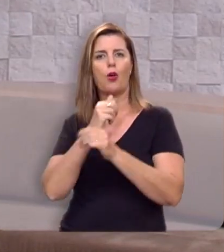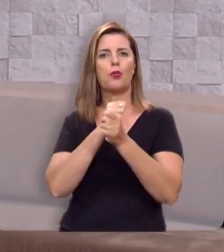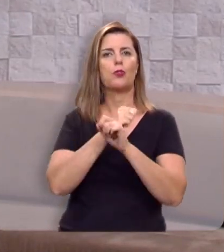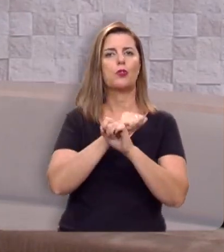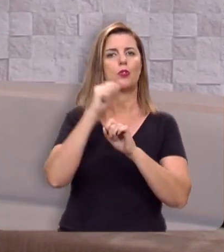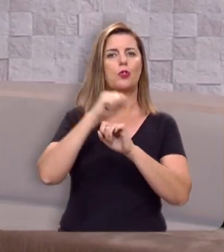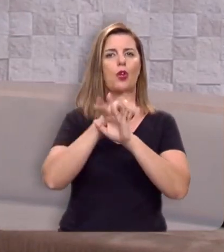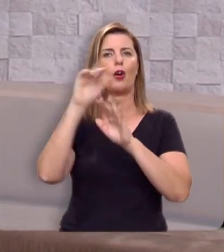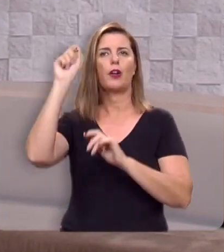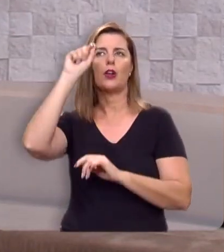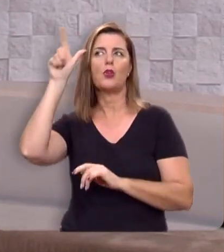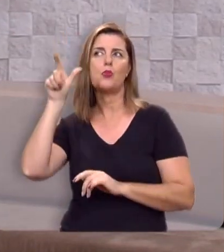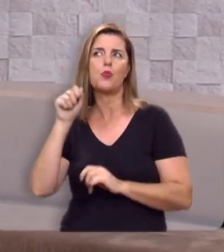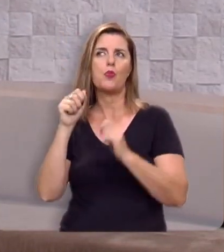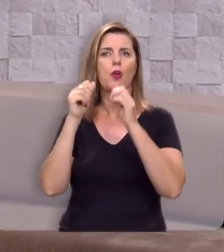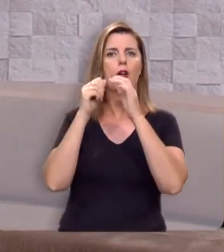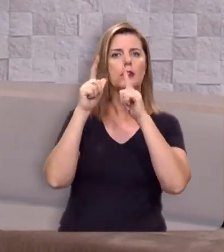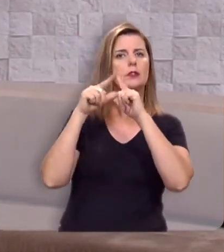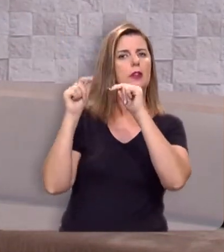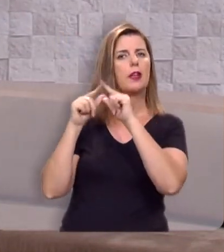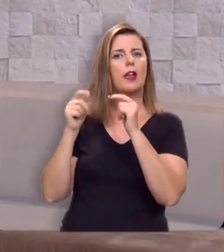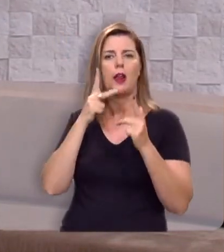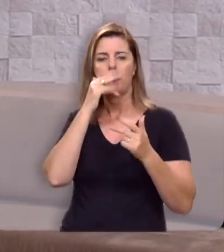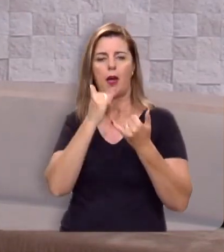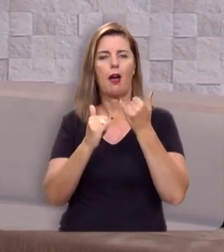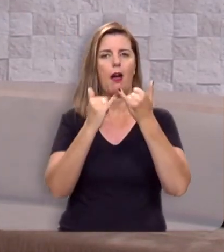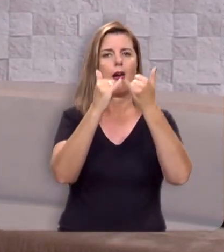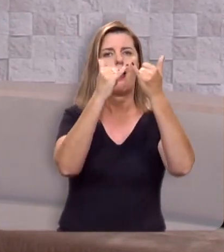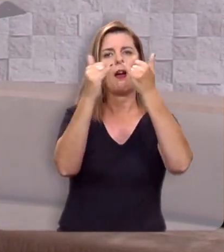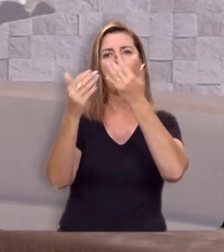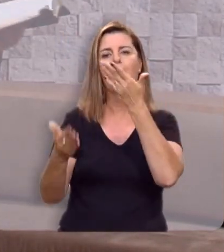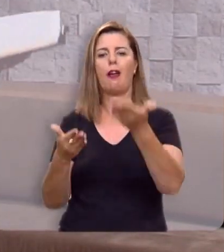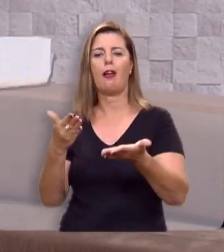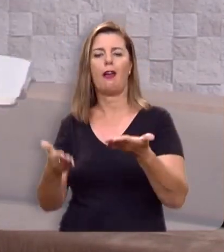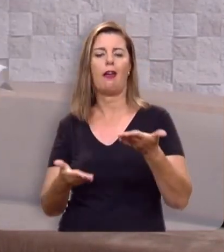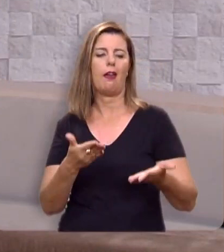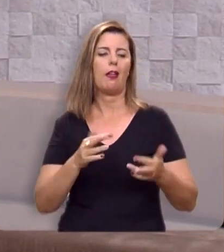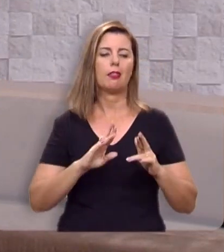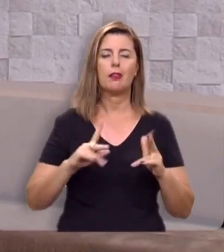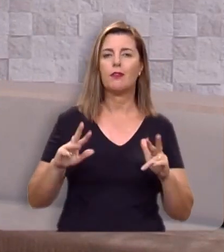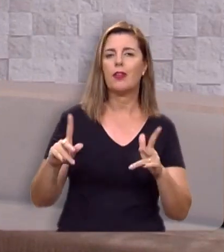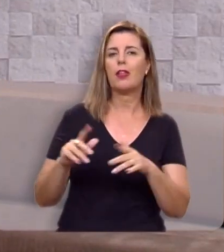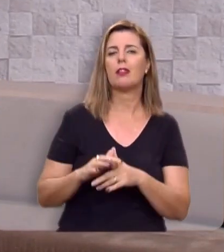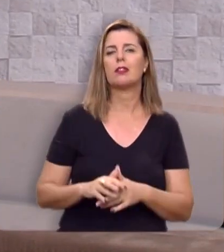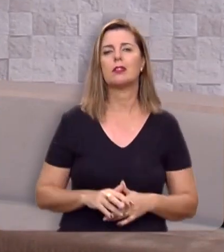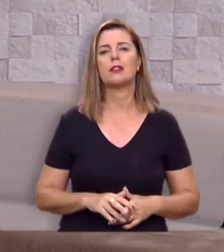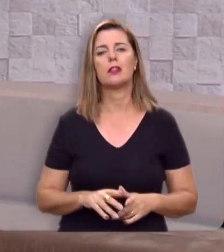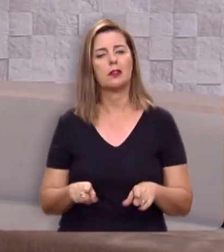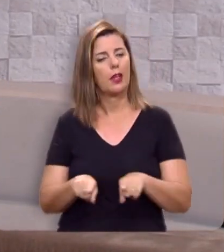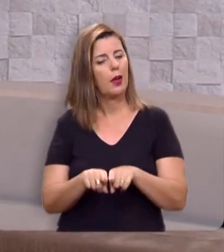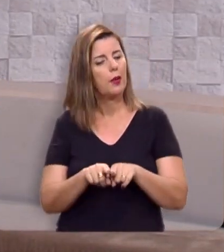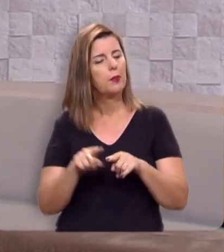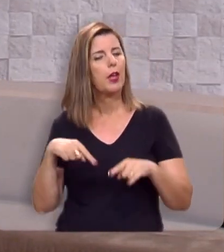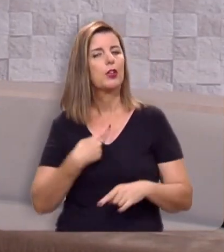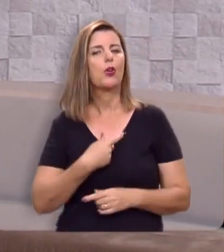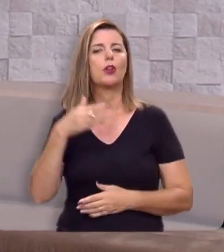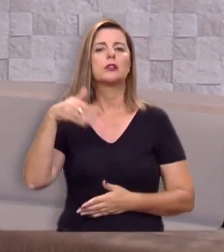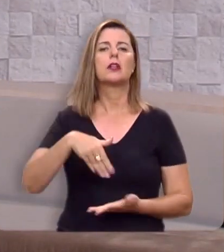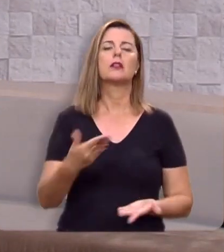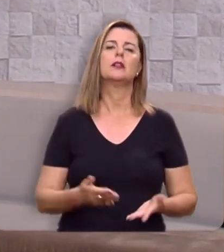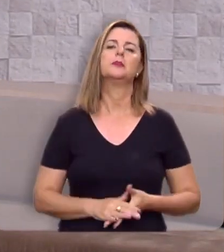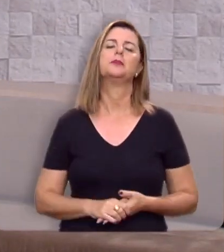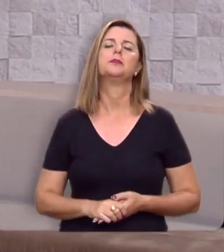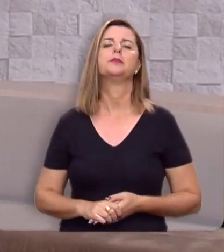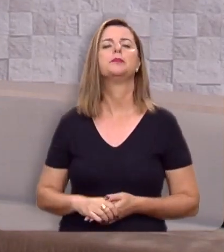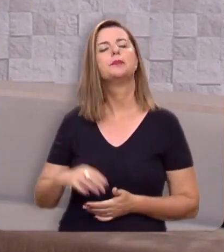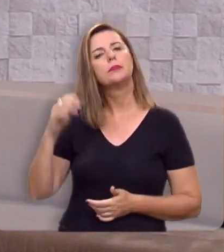glória da lua, outro é a glória das estrelas, e até entre estrelas e estrelas há diferença de esplendor. Assim também será o corpo da